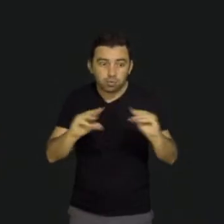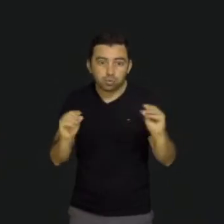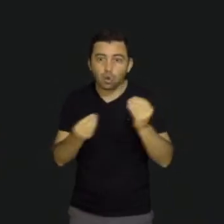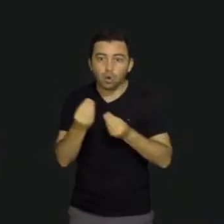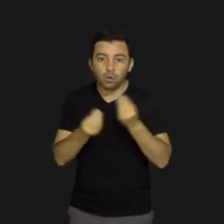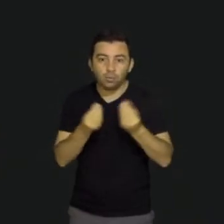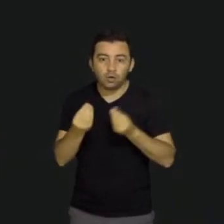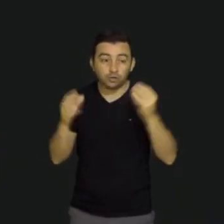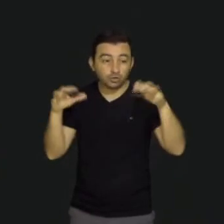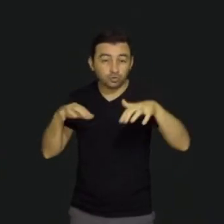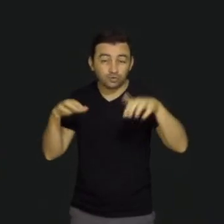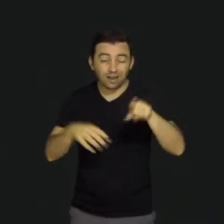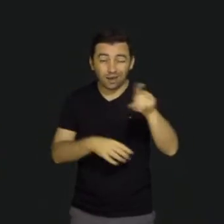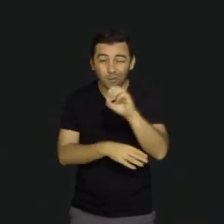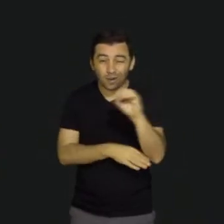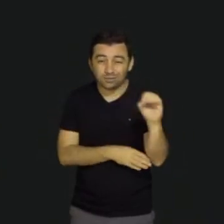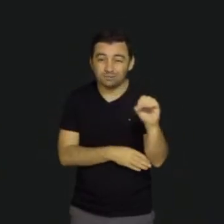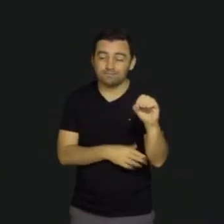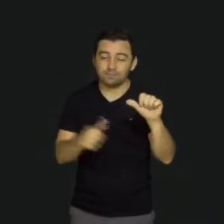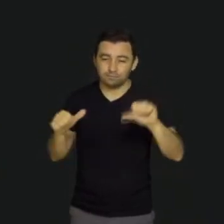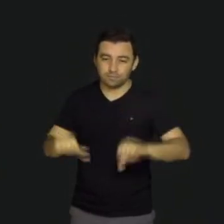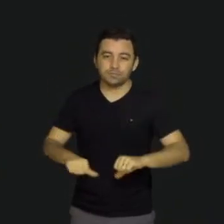fez no extremo oeste catarinense, presidente.